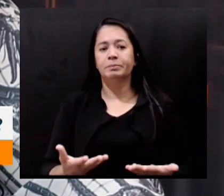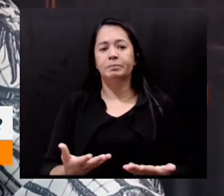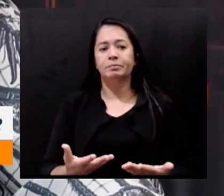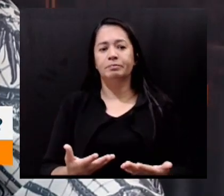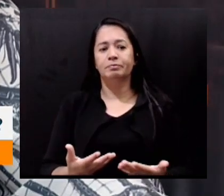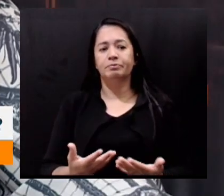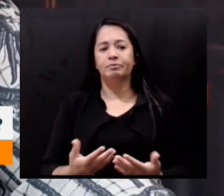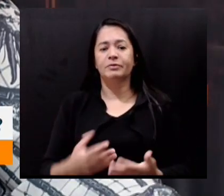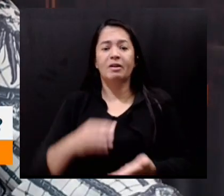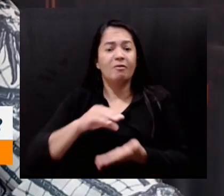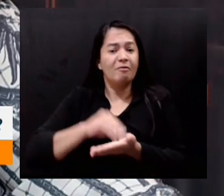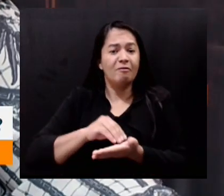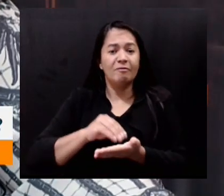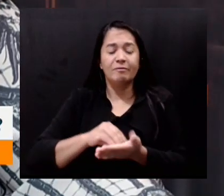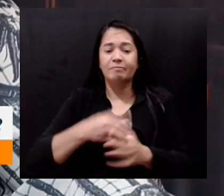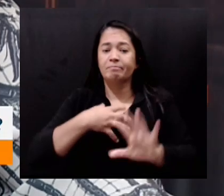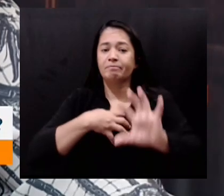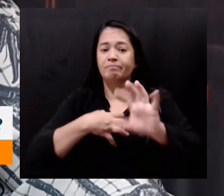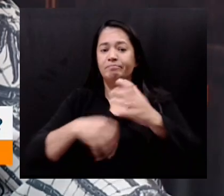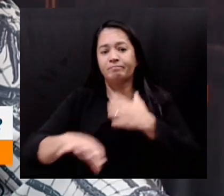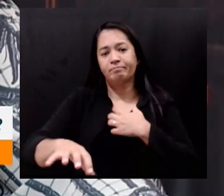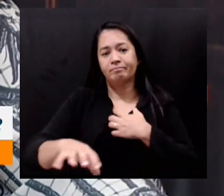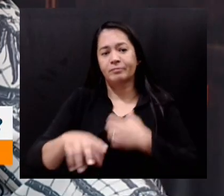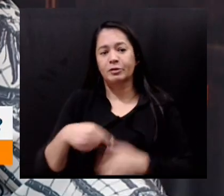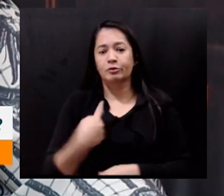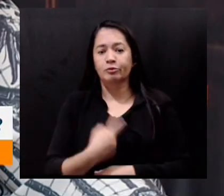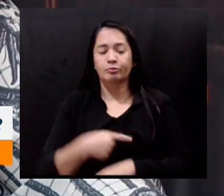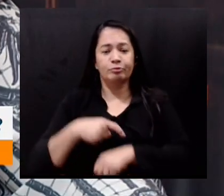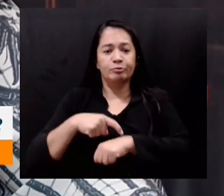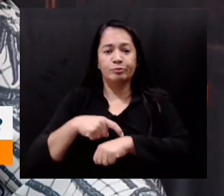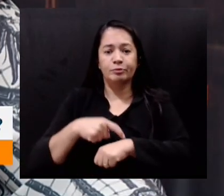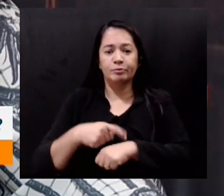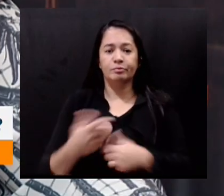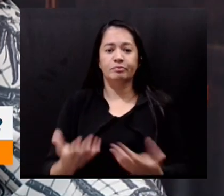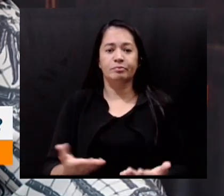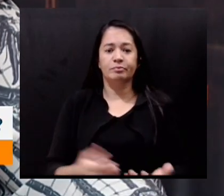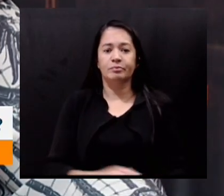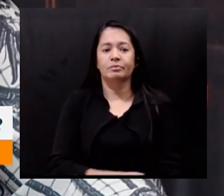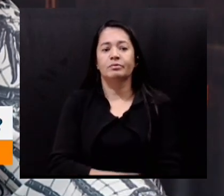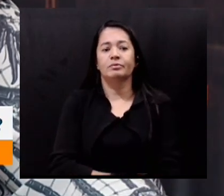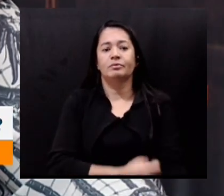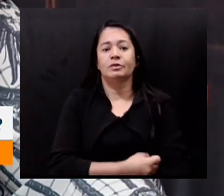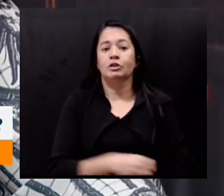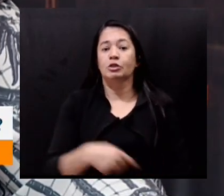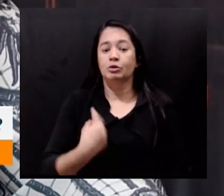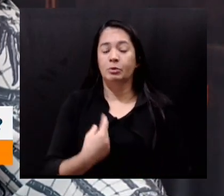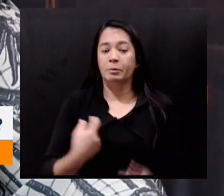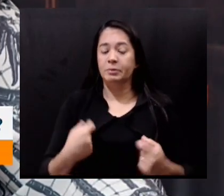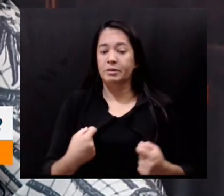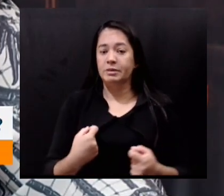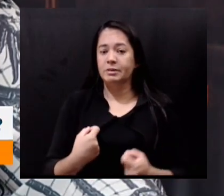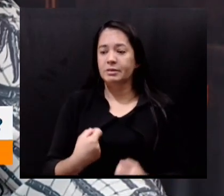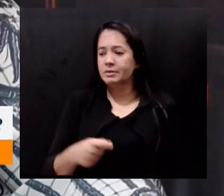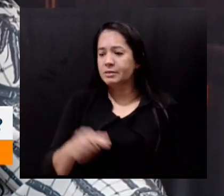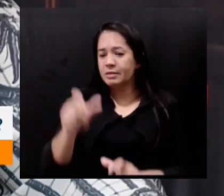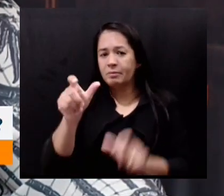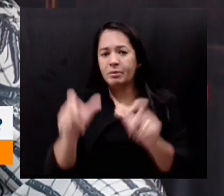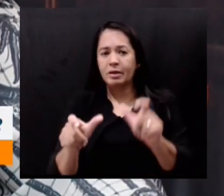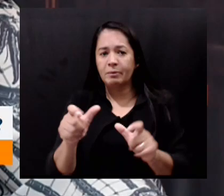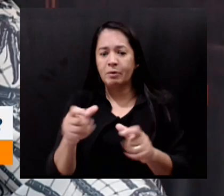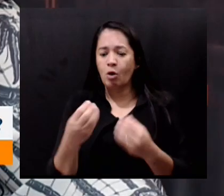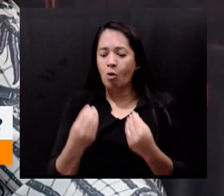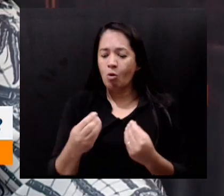muito, assim, né, no nosso tempo, né. Então nos colocarmos no lugar do outro e ver o quanto aquele comentário meu